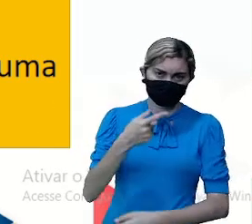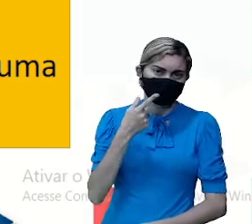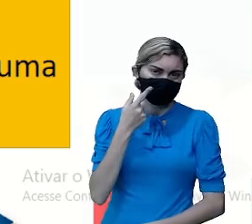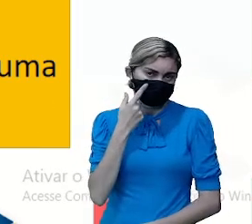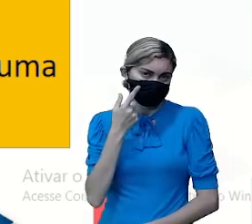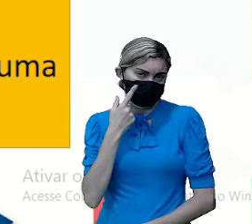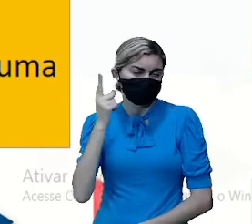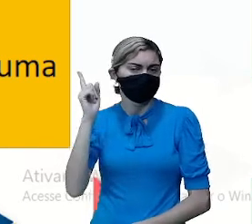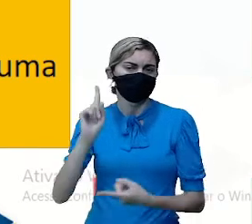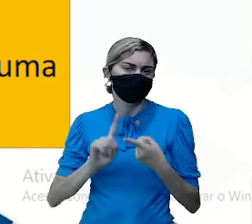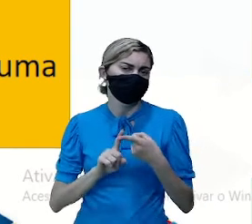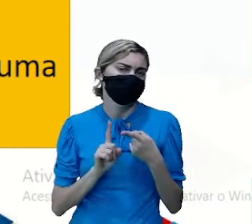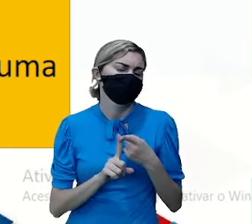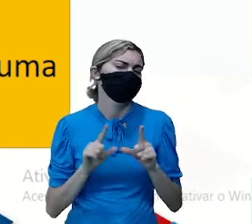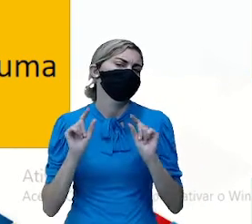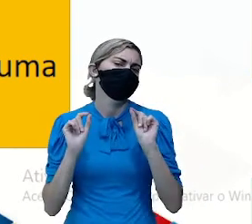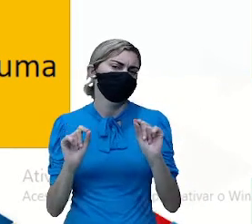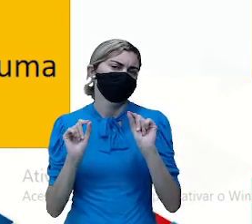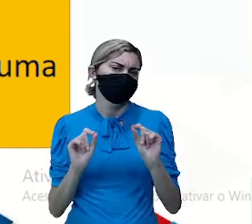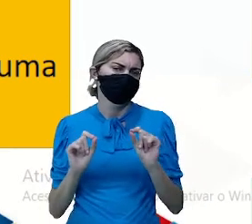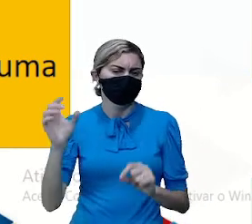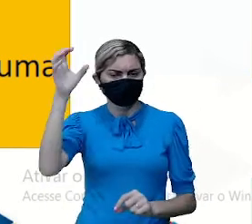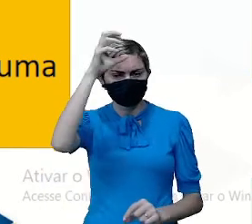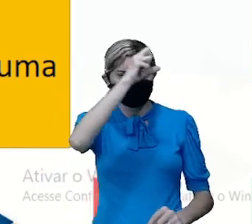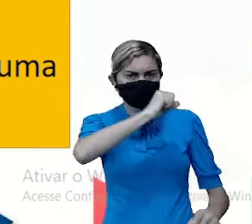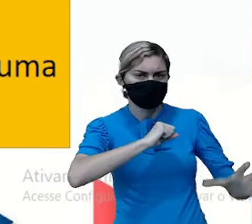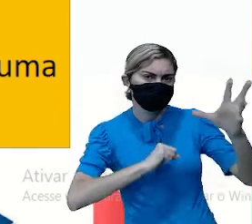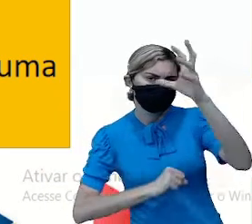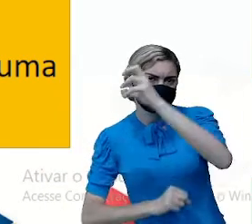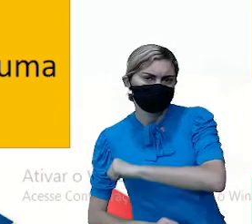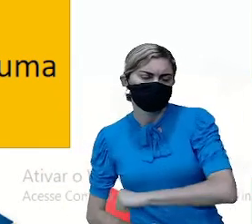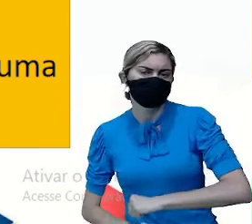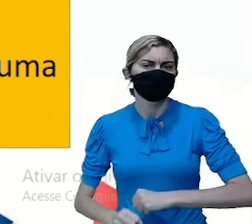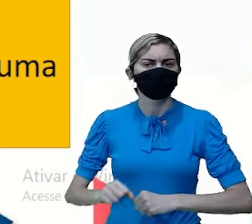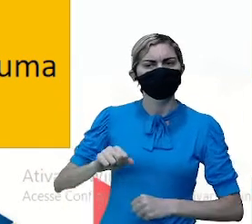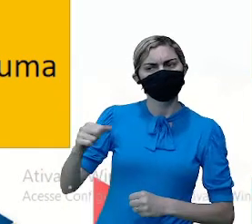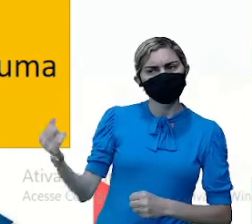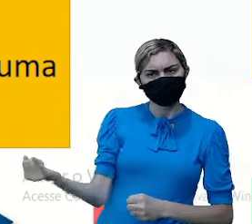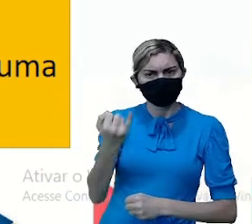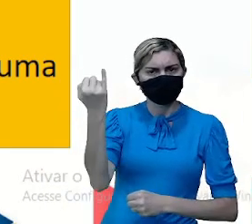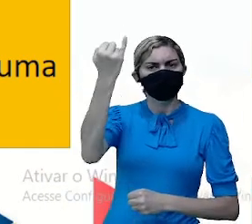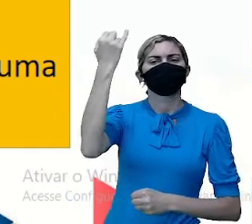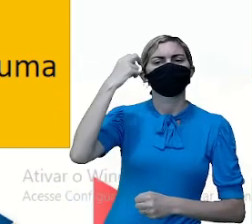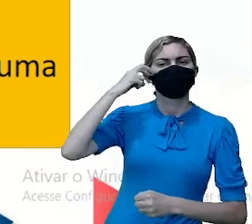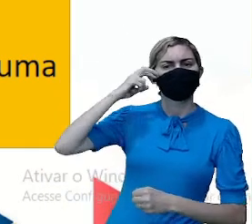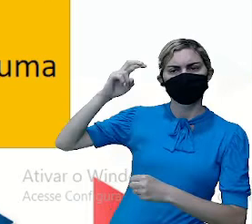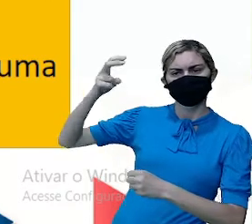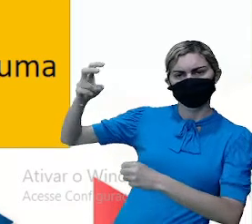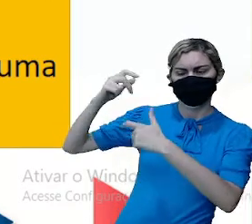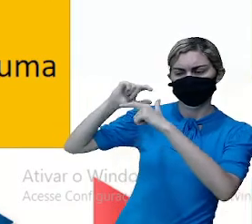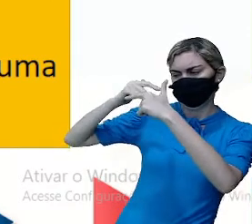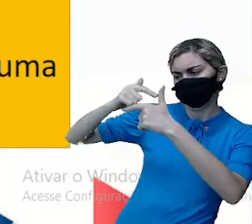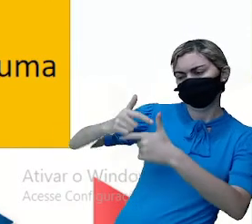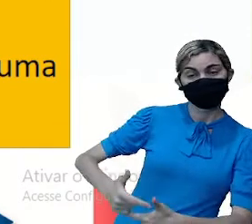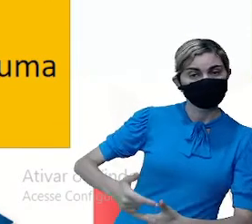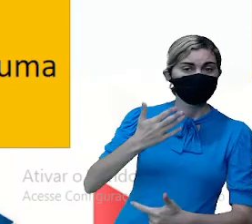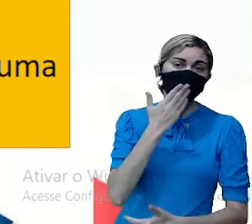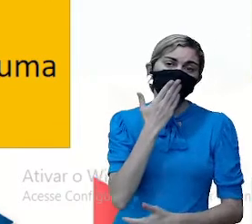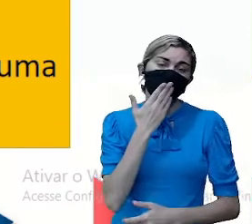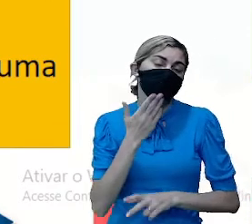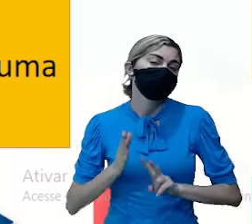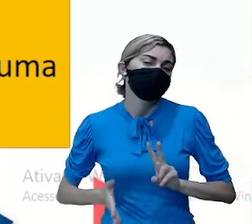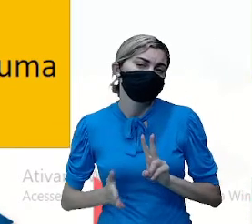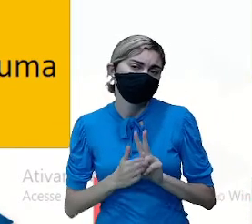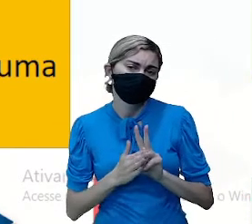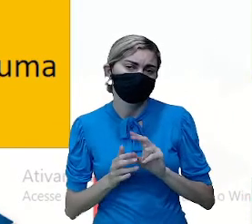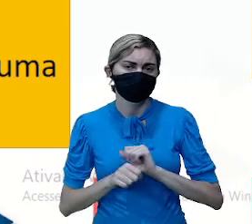aqui. Primeiro, o que podemos aprender com a rica cultura e tradição, no caso indígena?